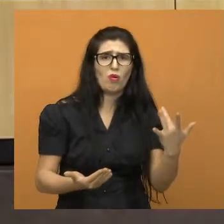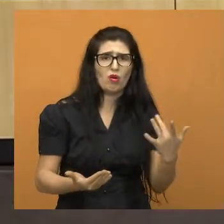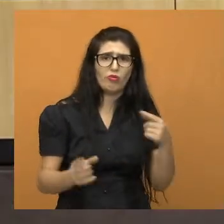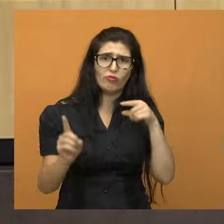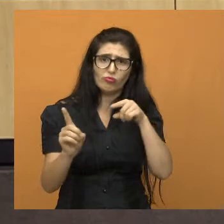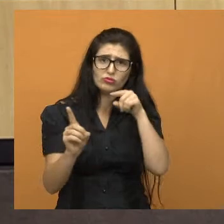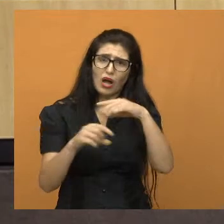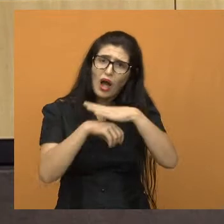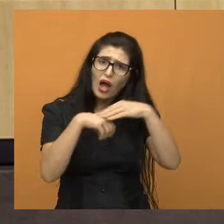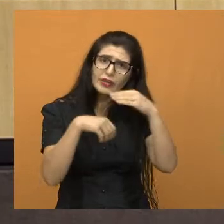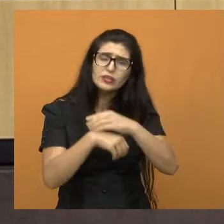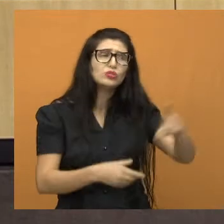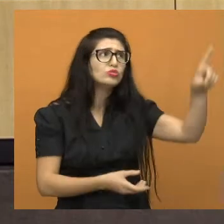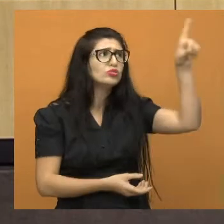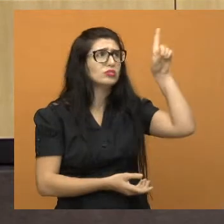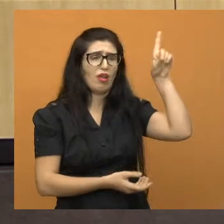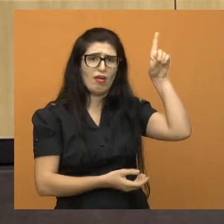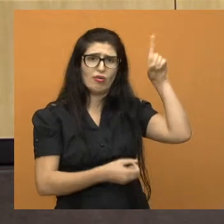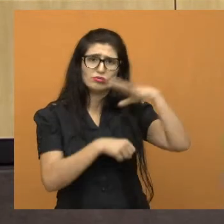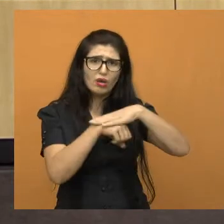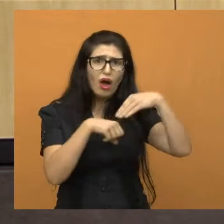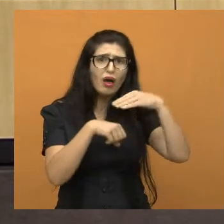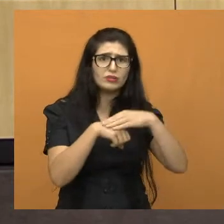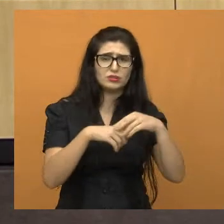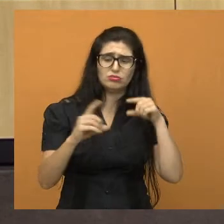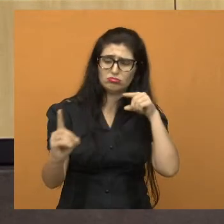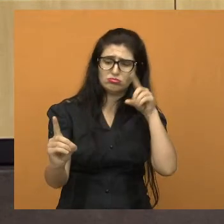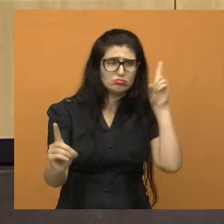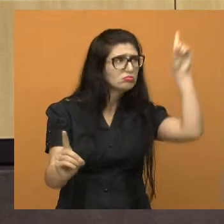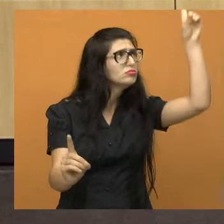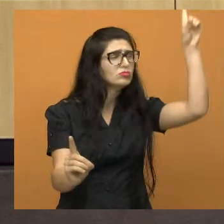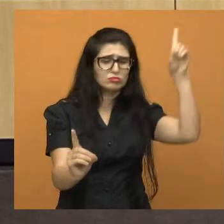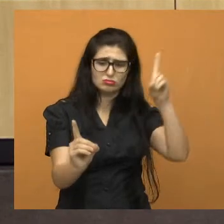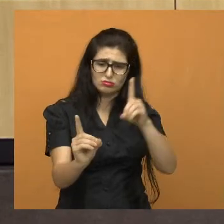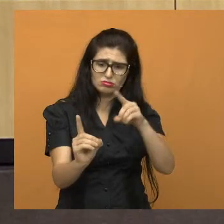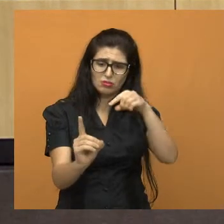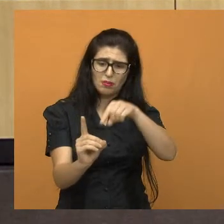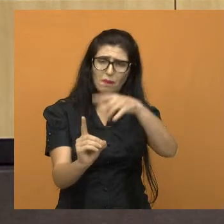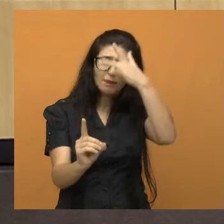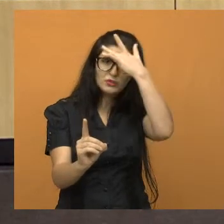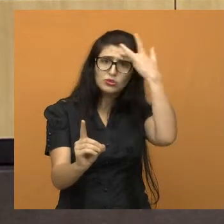tenho ainda. Eu esqueci de soltar meu cronômetro, preparei e não soltei.